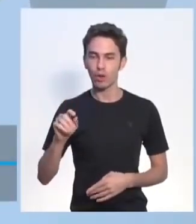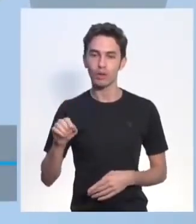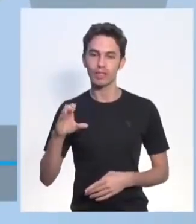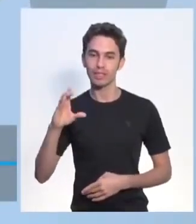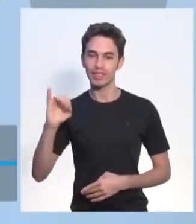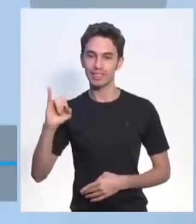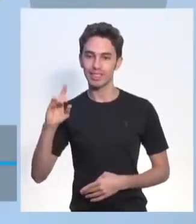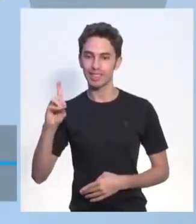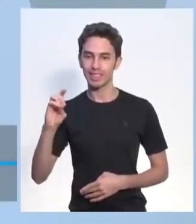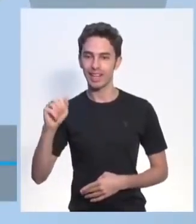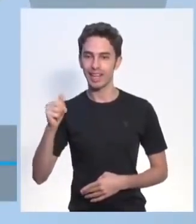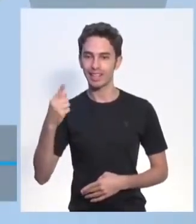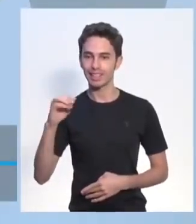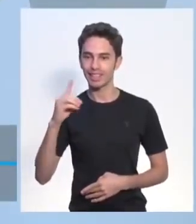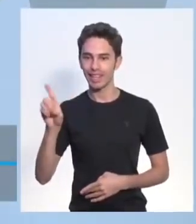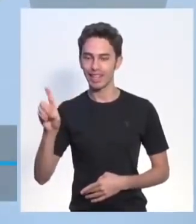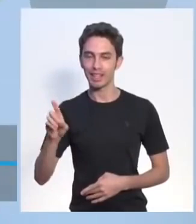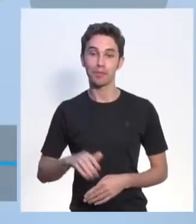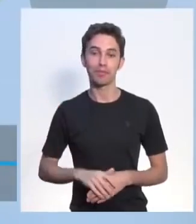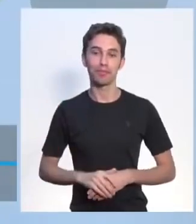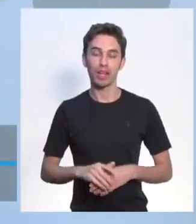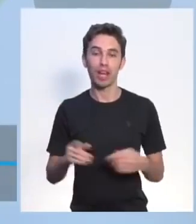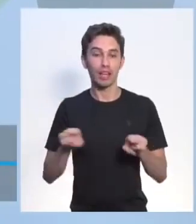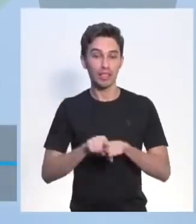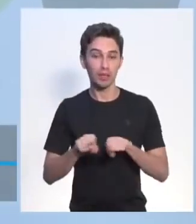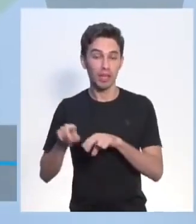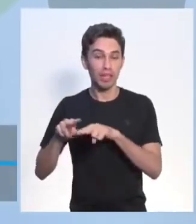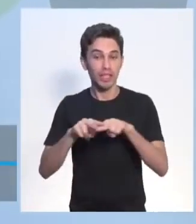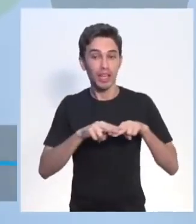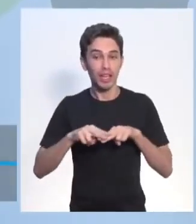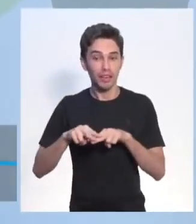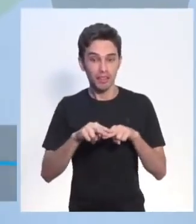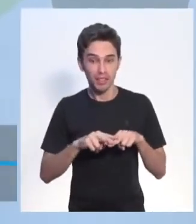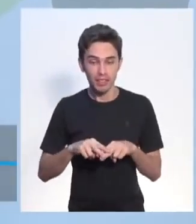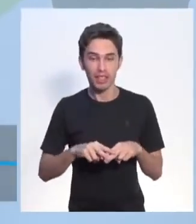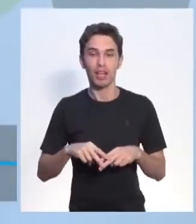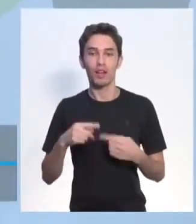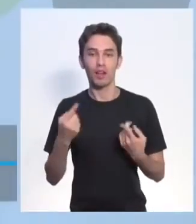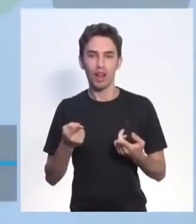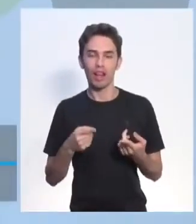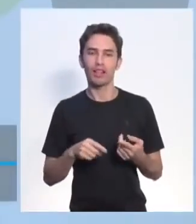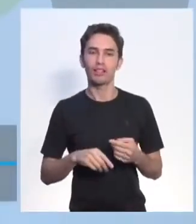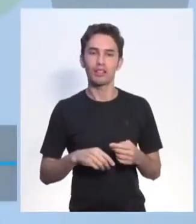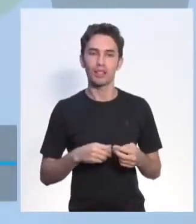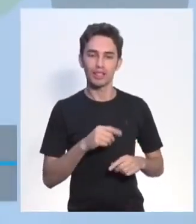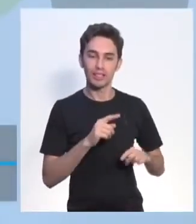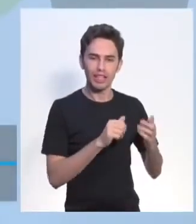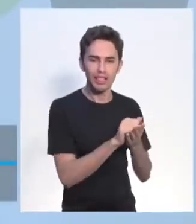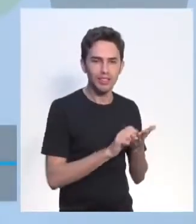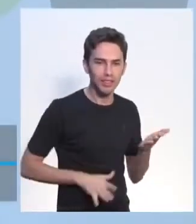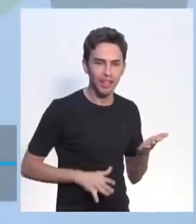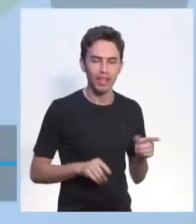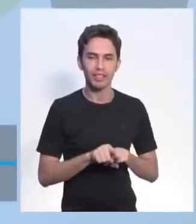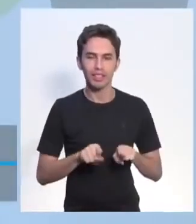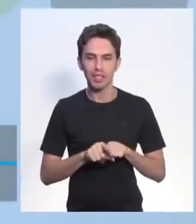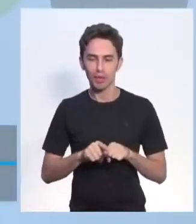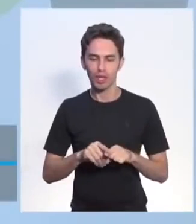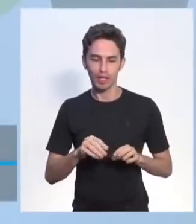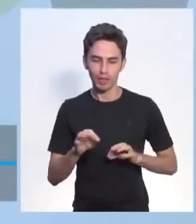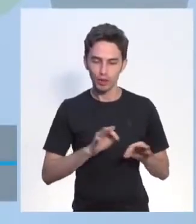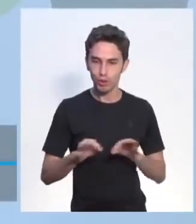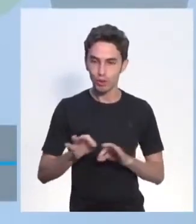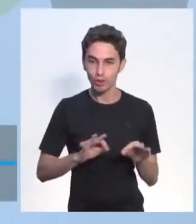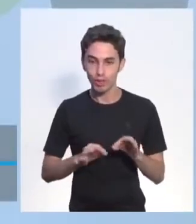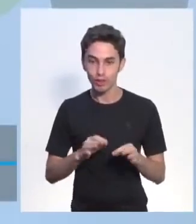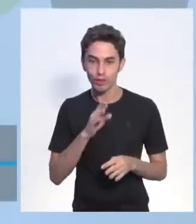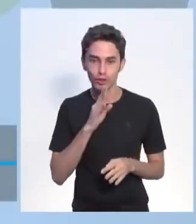de revisão do terceiro bimestre, das habilidades e dos objetos de conhecimento, se você,